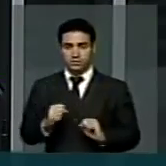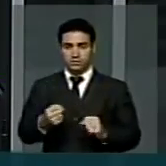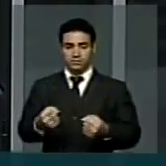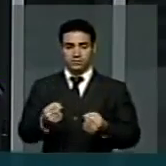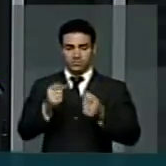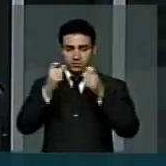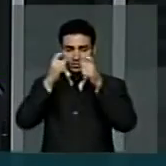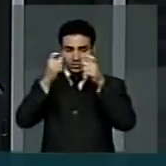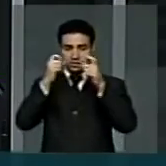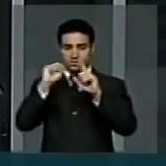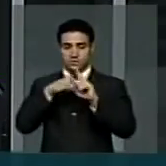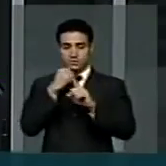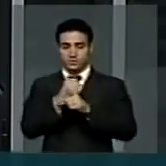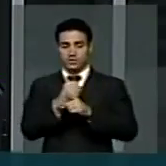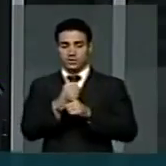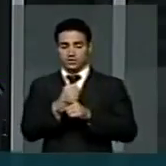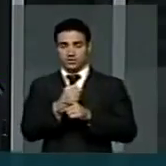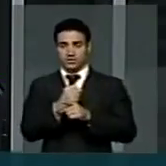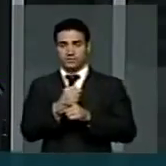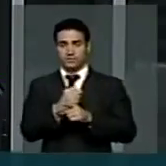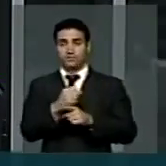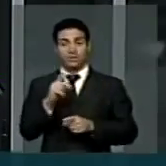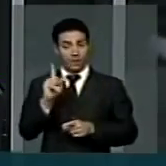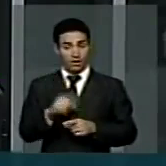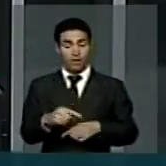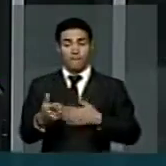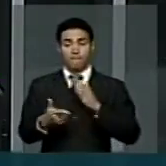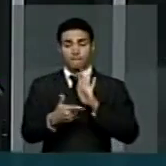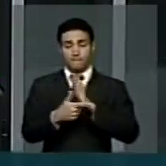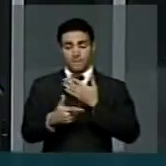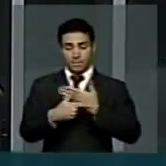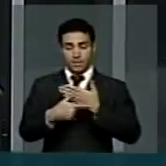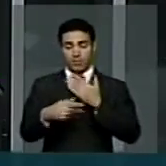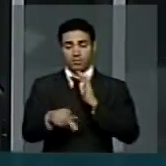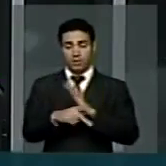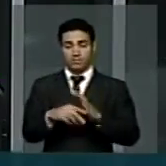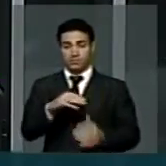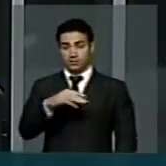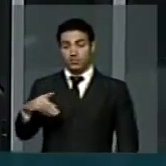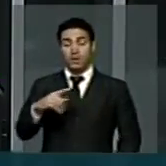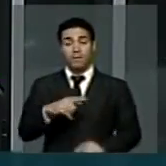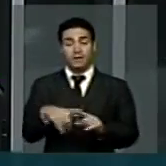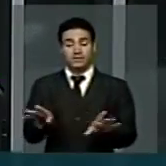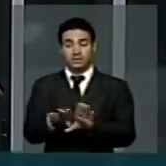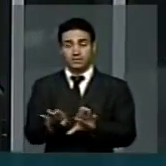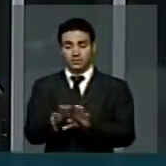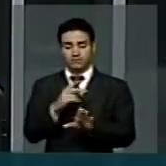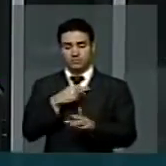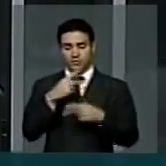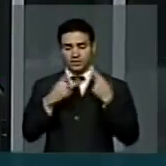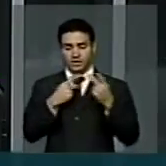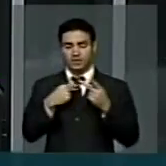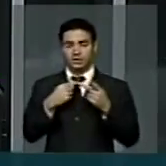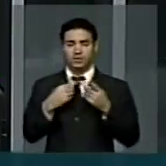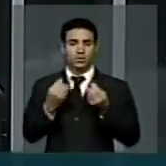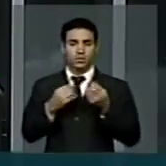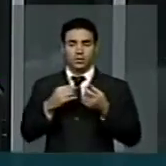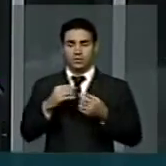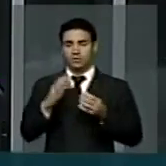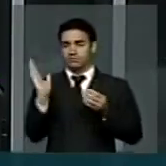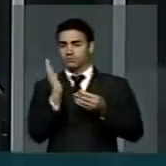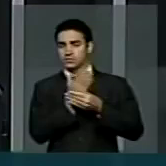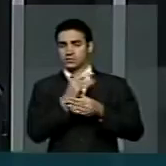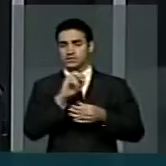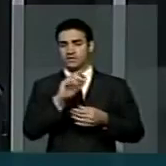do interesse da sociedade, que é esse o papel do Ministério Público, mas também porque prezo muito pelo instrumento da ação civil